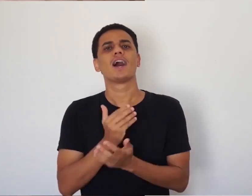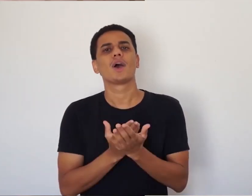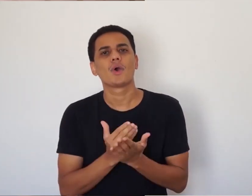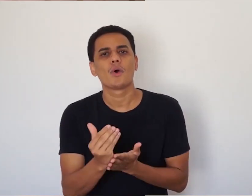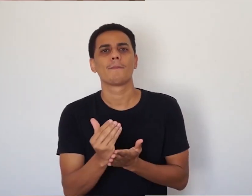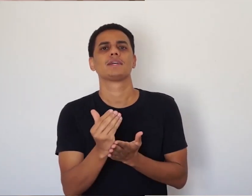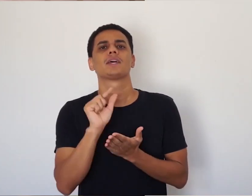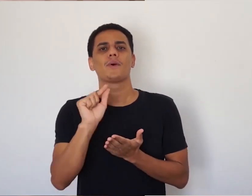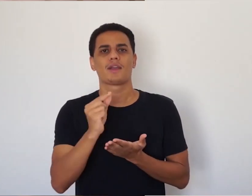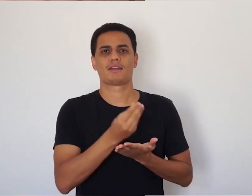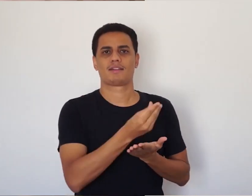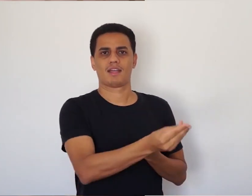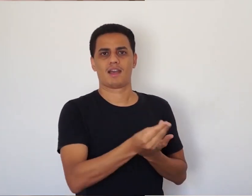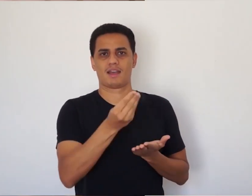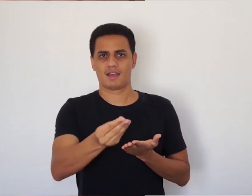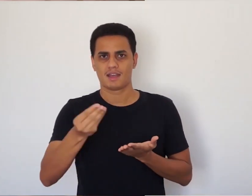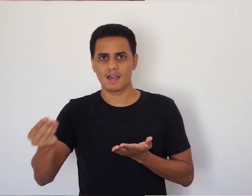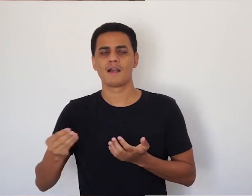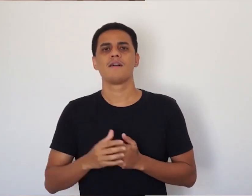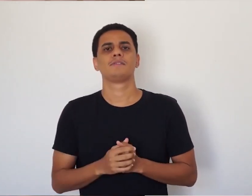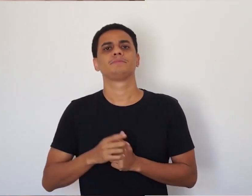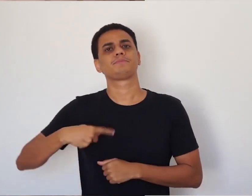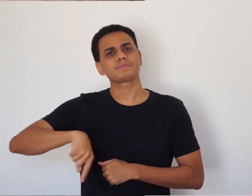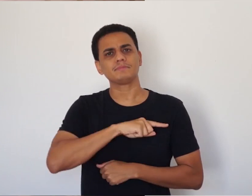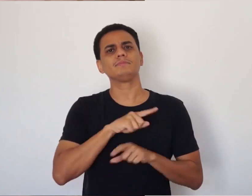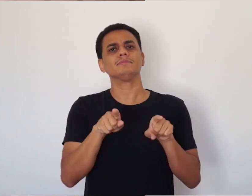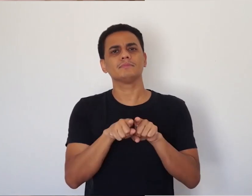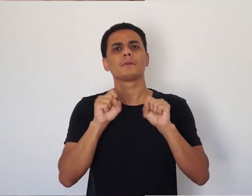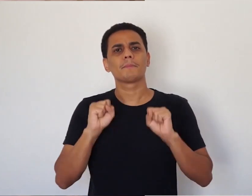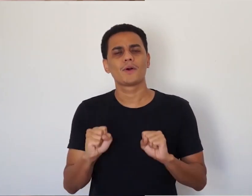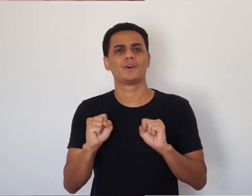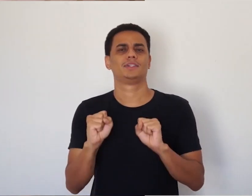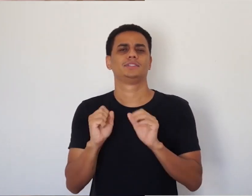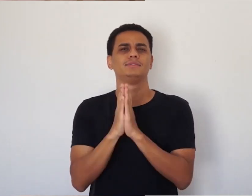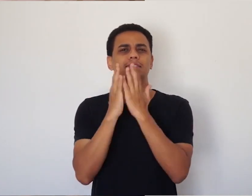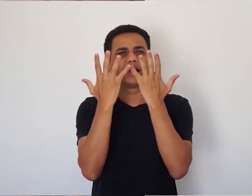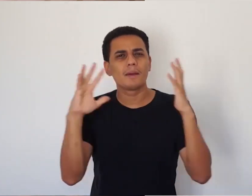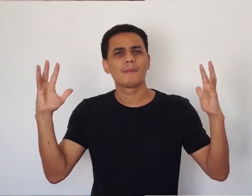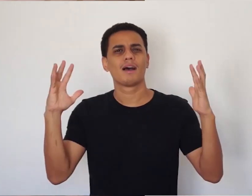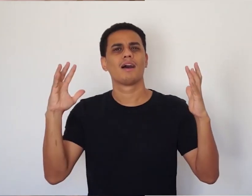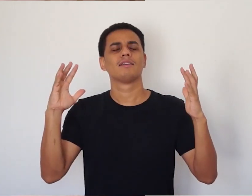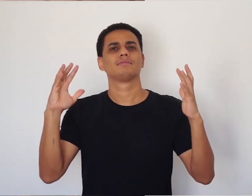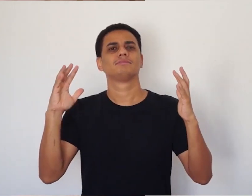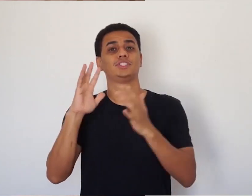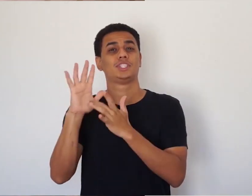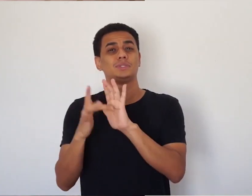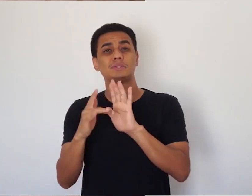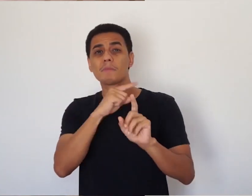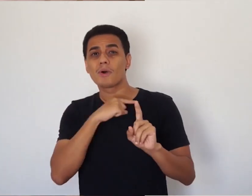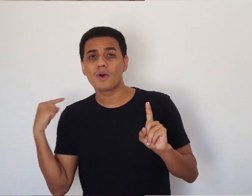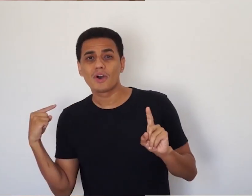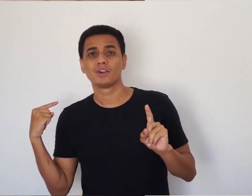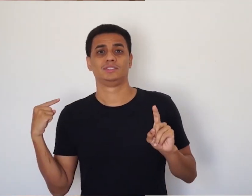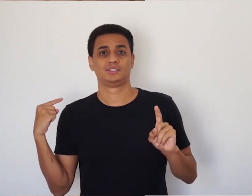vamos agora começar a distribuir esses elementos e vamos poder celebrar juntos a morte